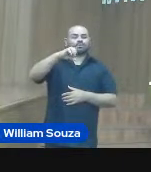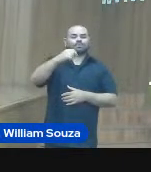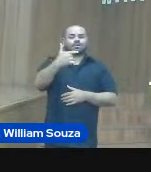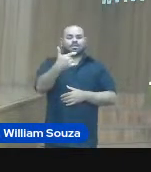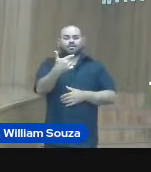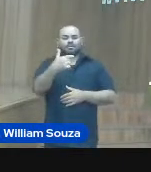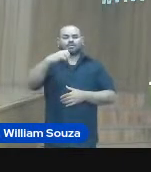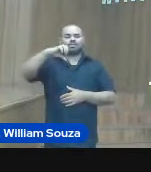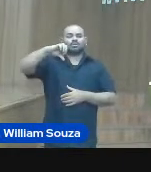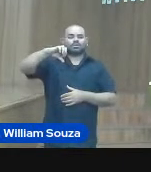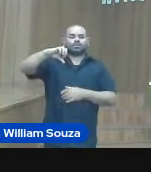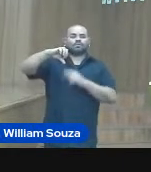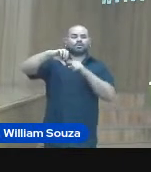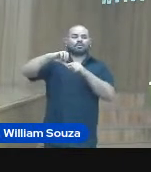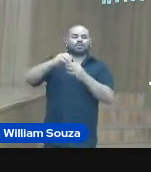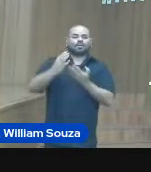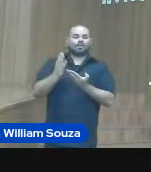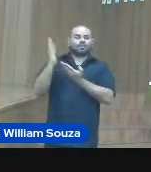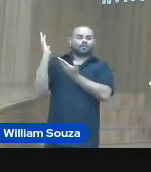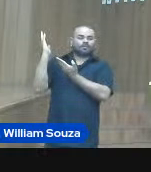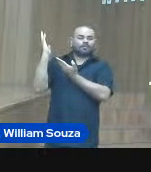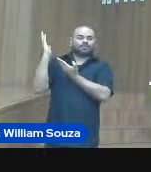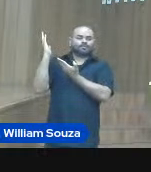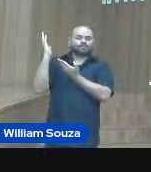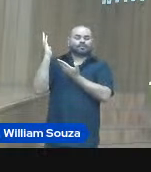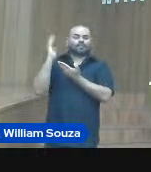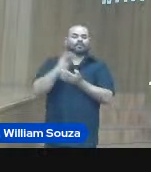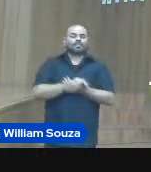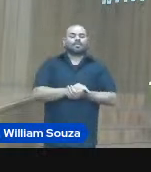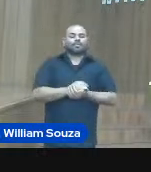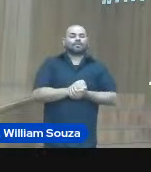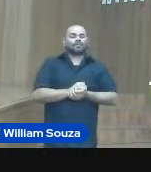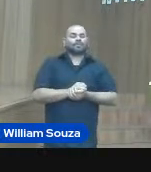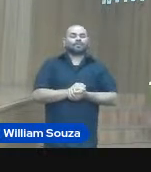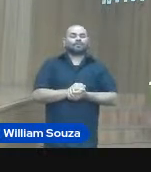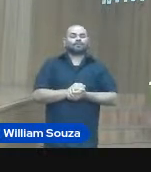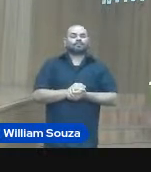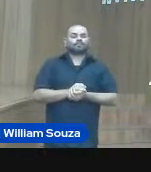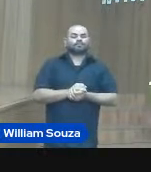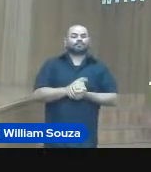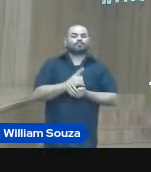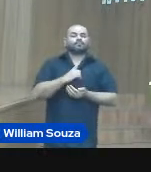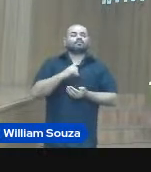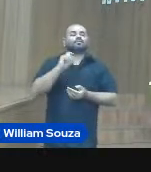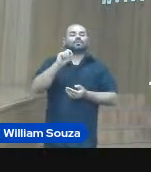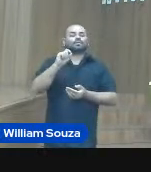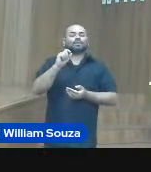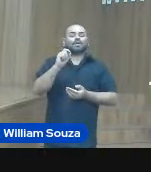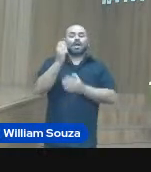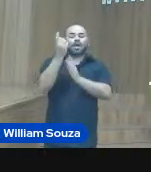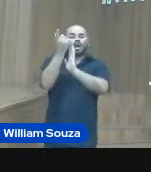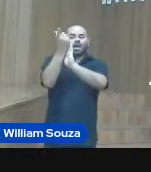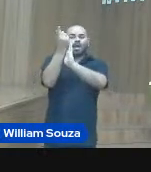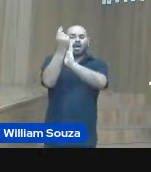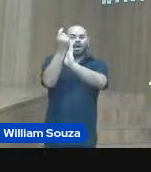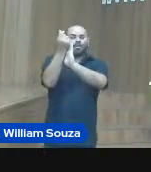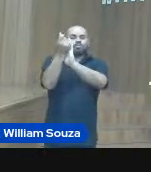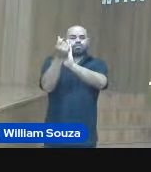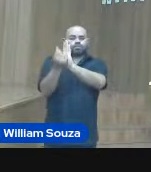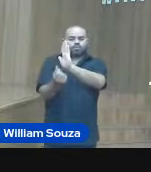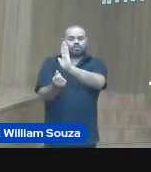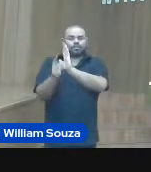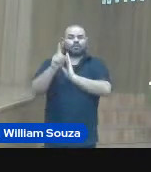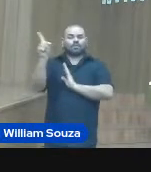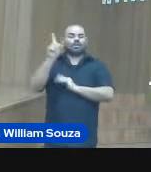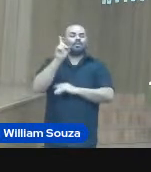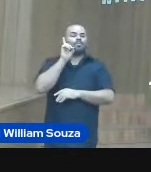1929, que é aqui, olha, é quando tem a queda na bolsa lá nos Estados Unidos.